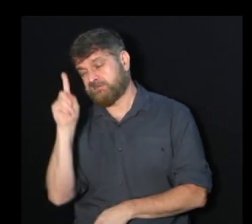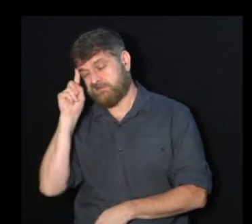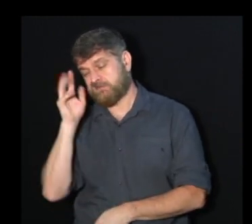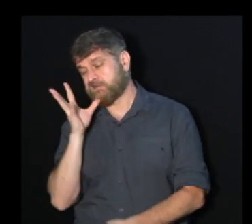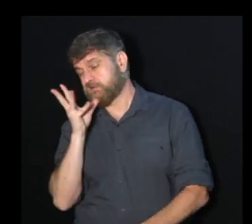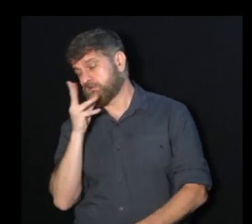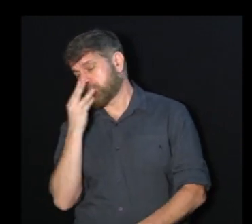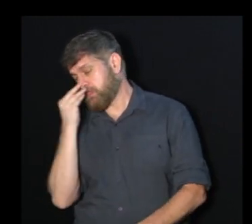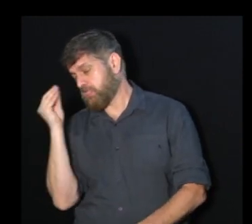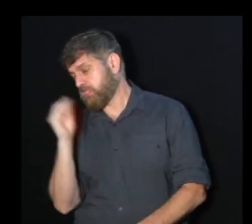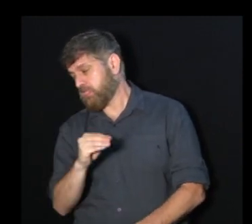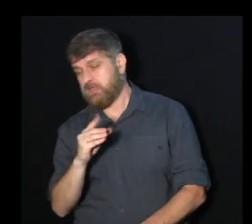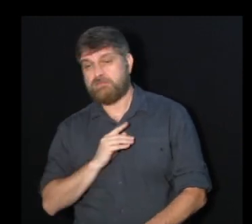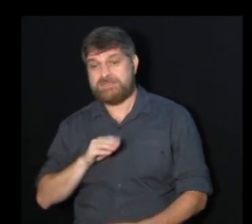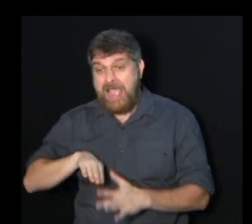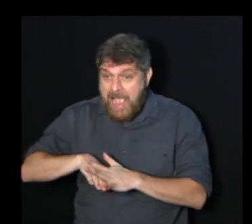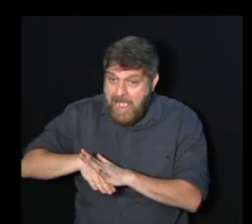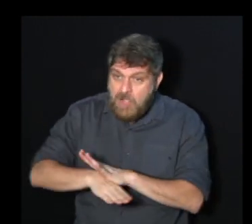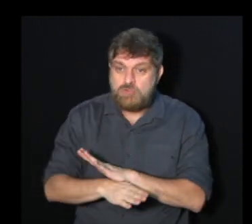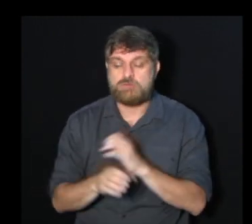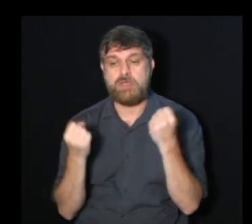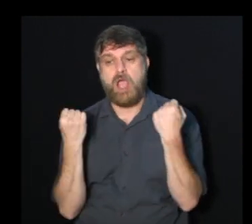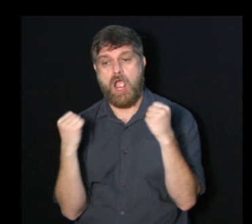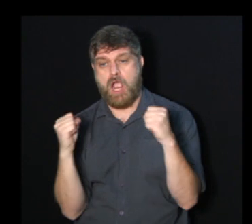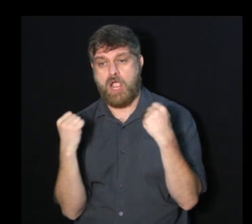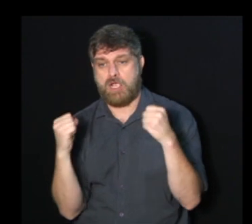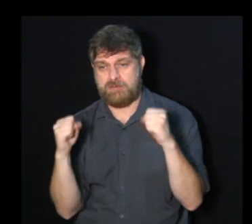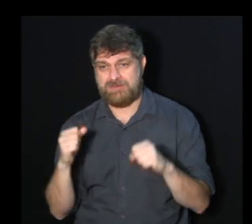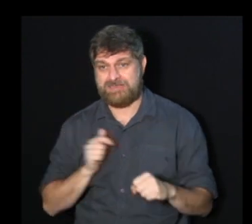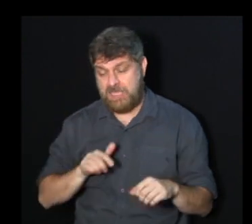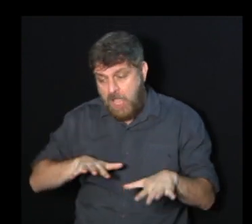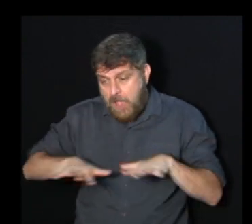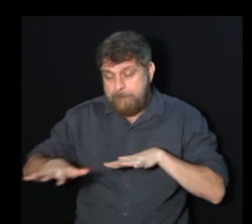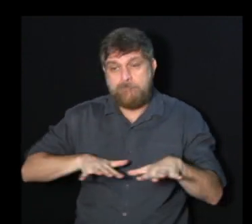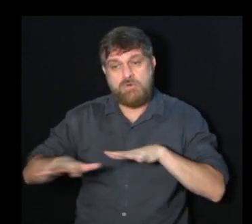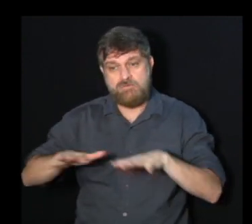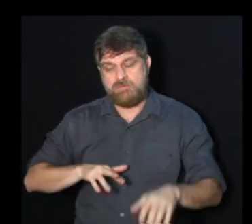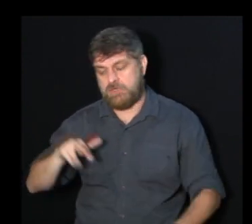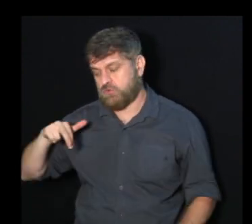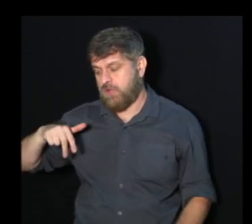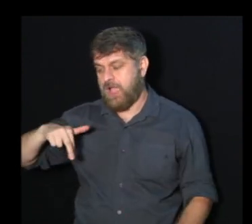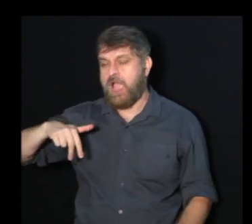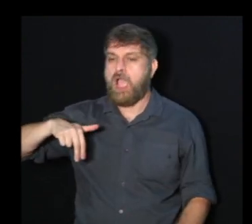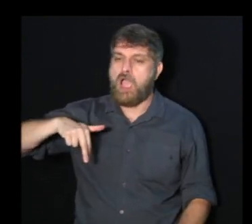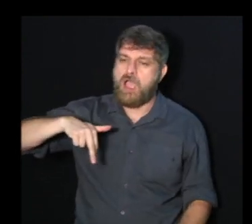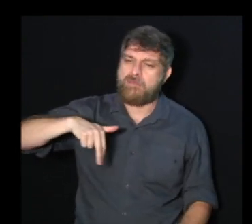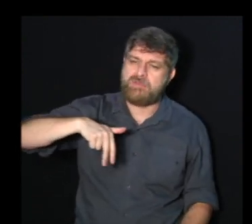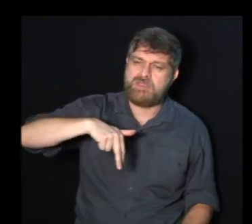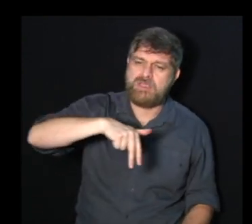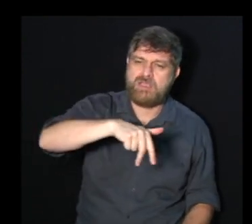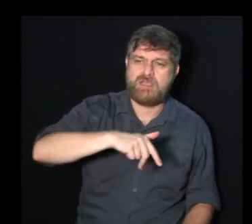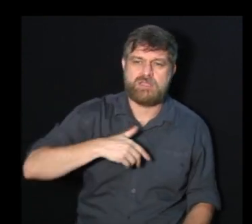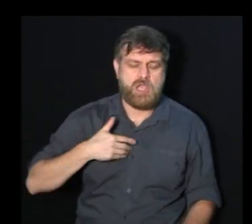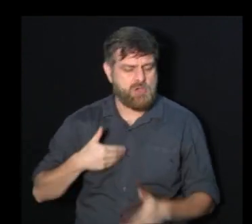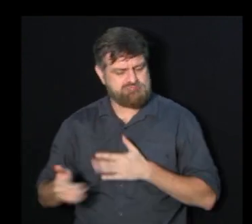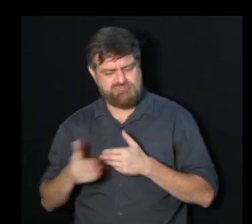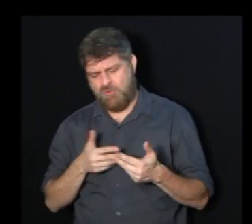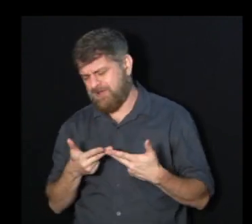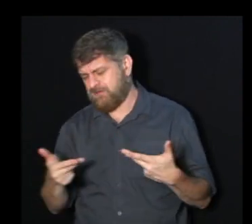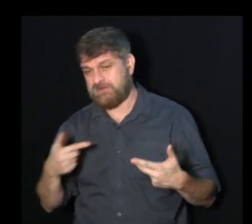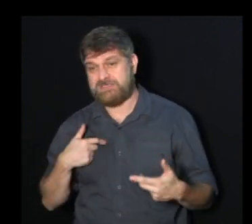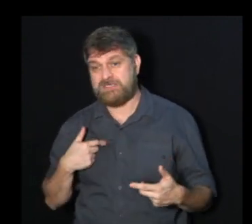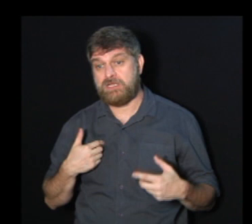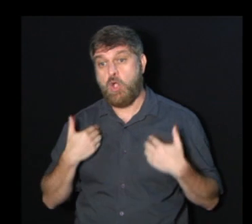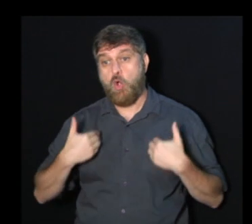o hábito de procurar uma academia, de procurar um pilates. Se movimente, faça uma caminhada, não sei, qualquer coisa que gere